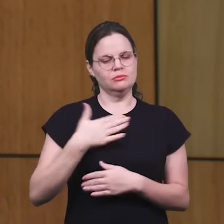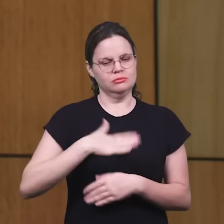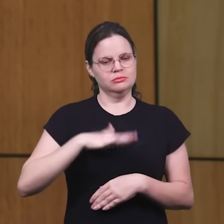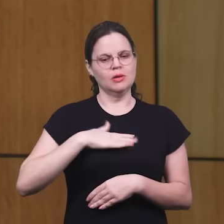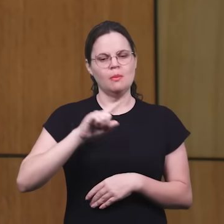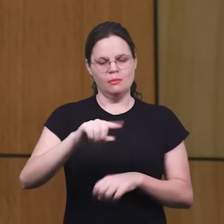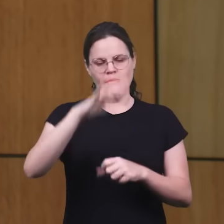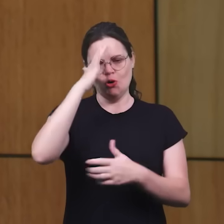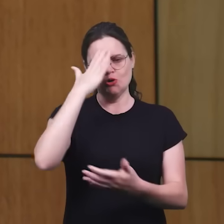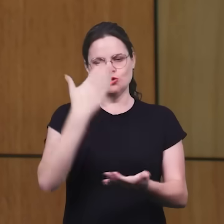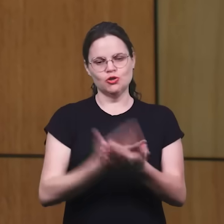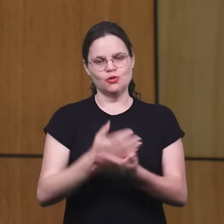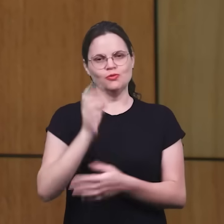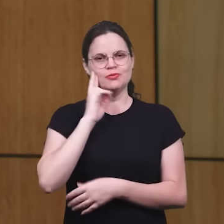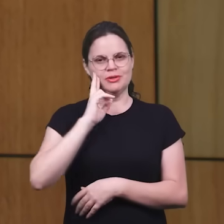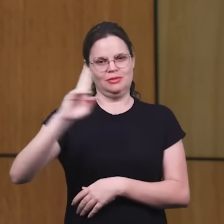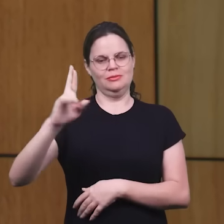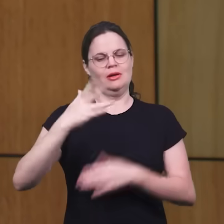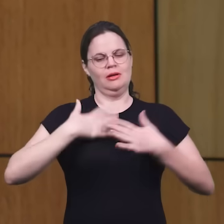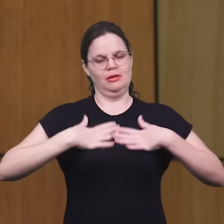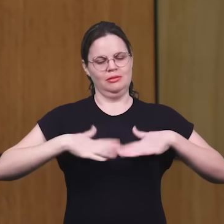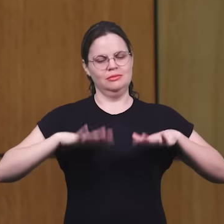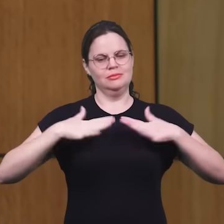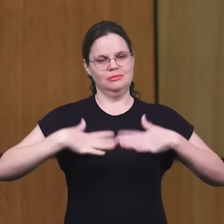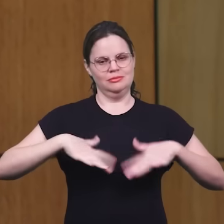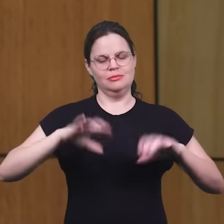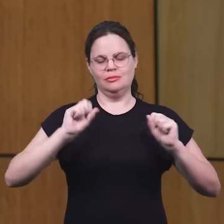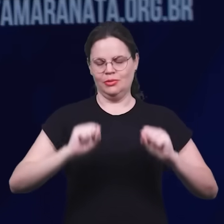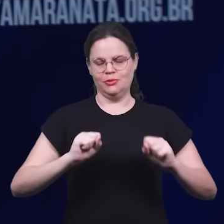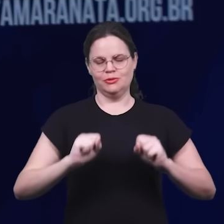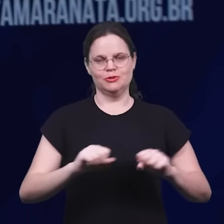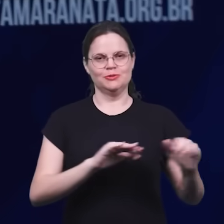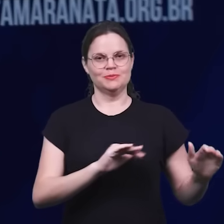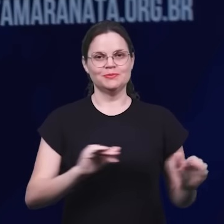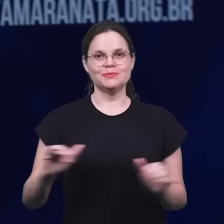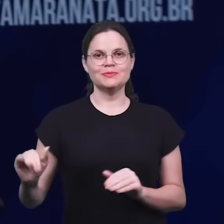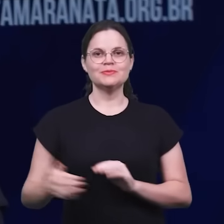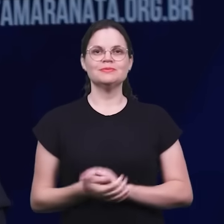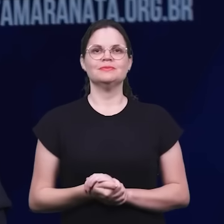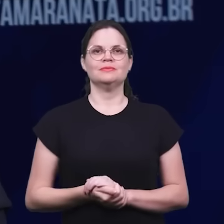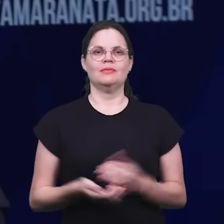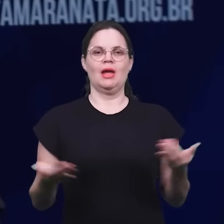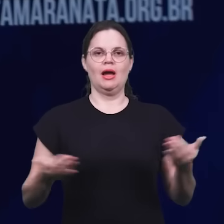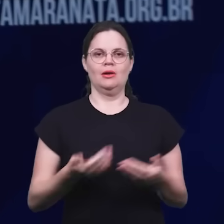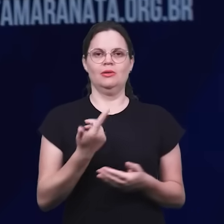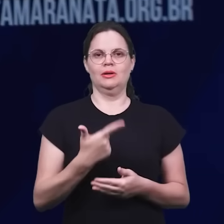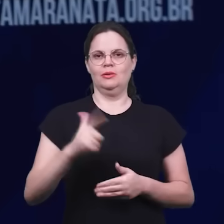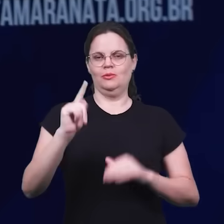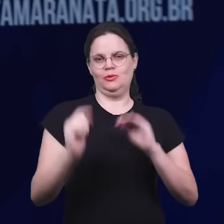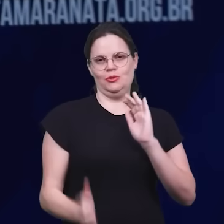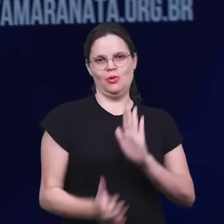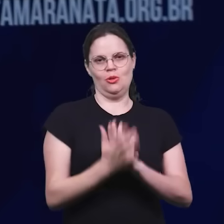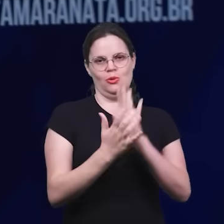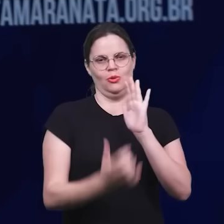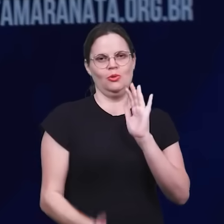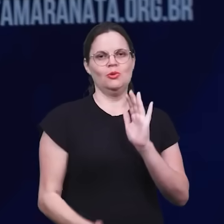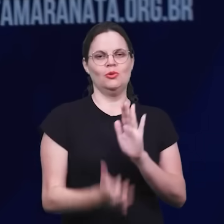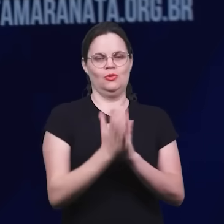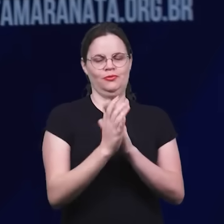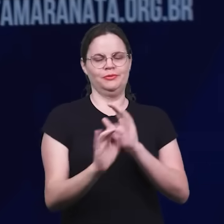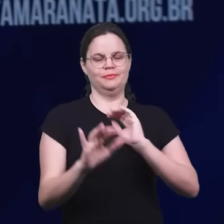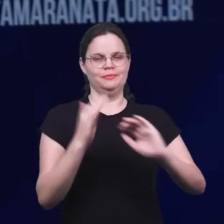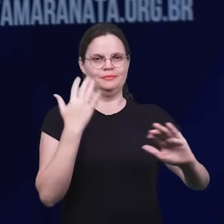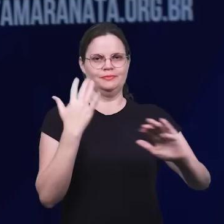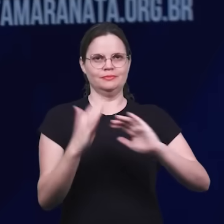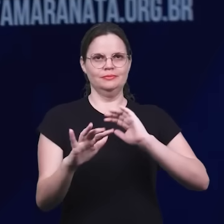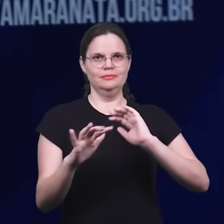que ele pode confiar e descansar no Senhor. Ainda participaremos juntos de um louvor ao